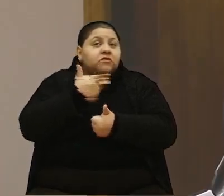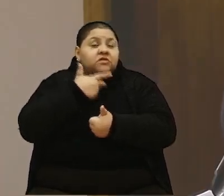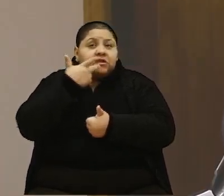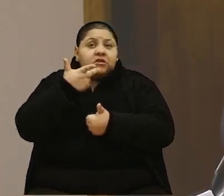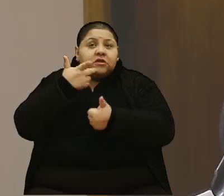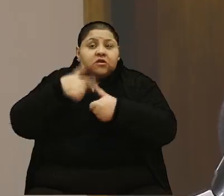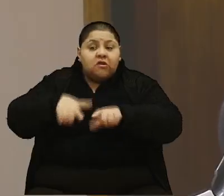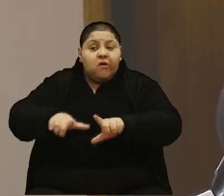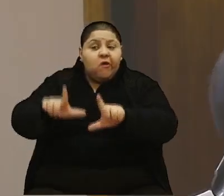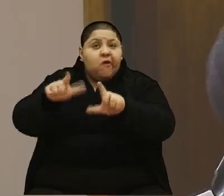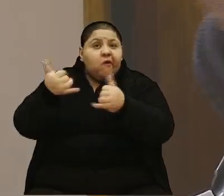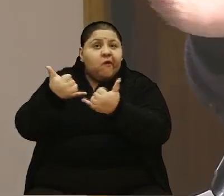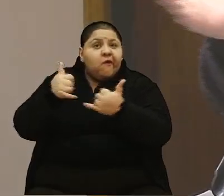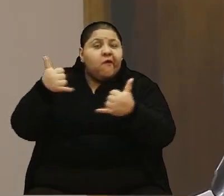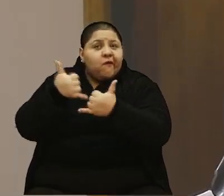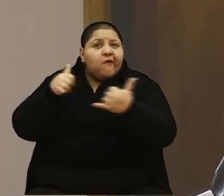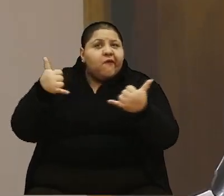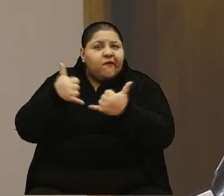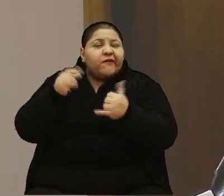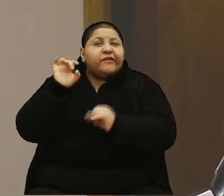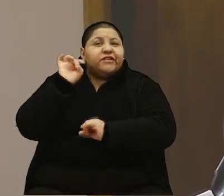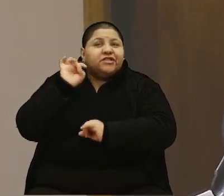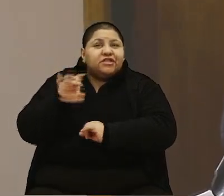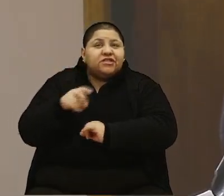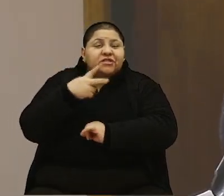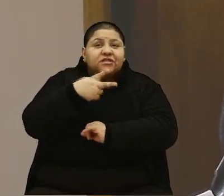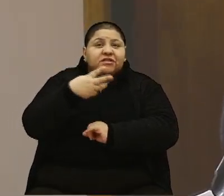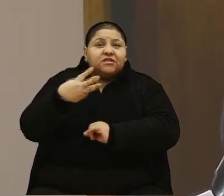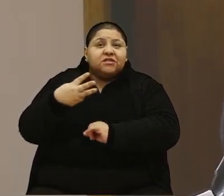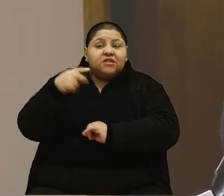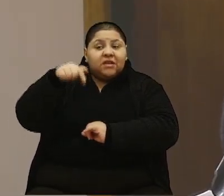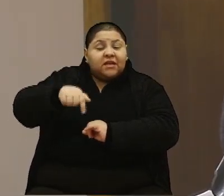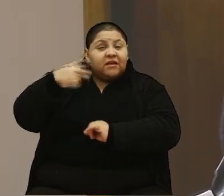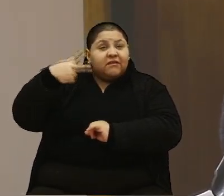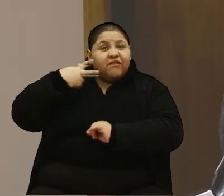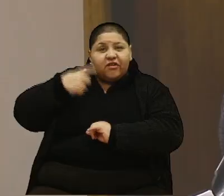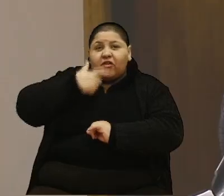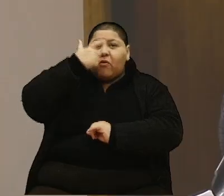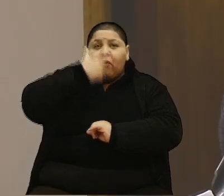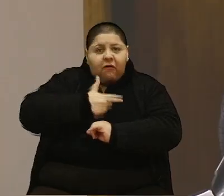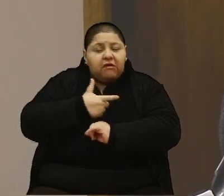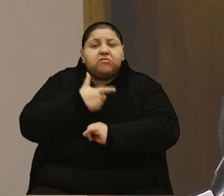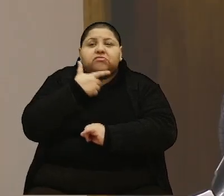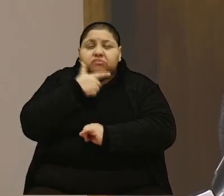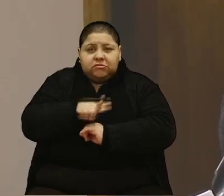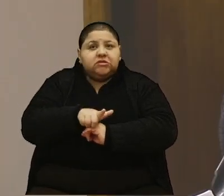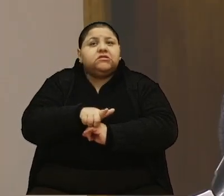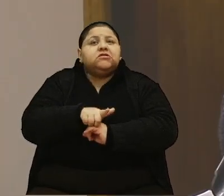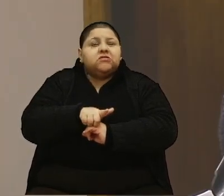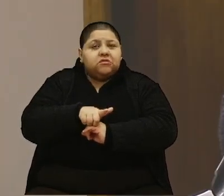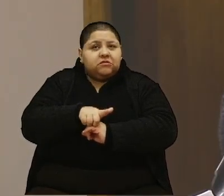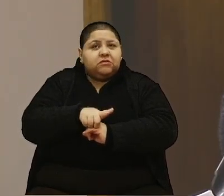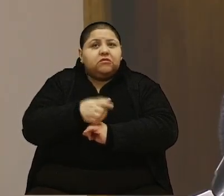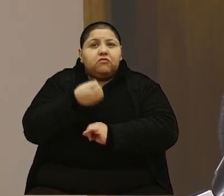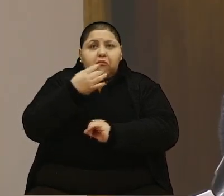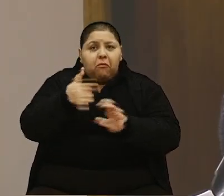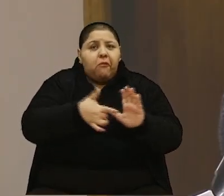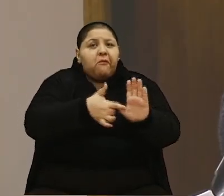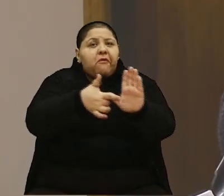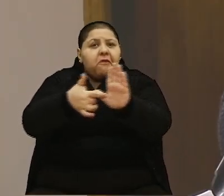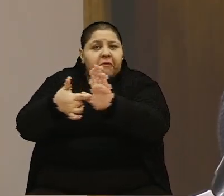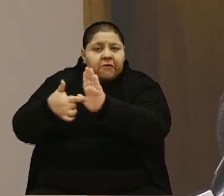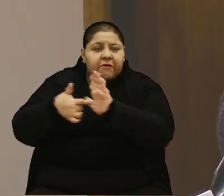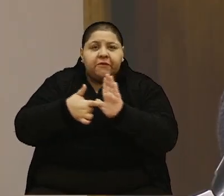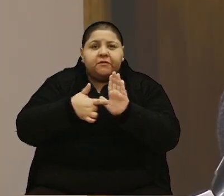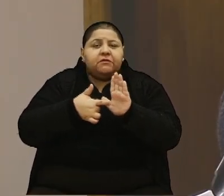luz, fazer Peço seu uma registro. parte, companheiro. Só aqui são 23 parlamentares, eu acho que daria uma boa de uma aparição, afinal de